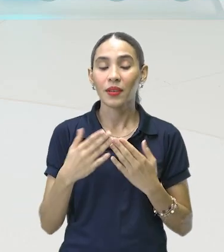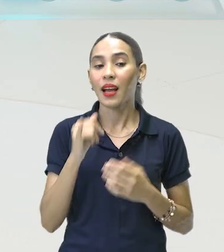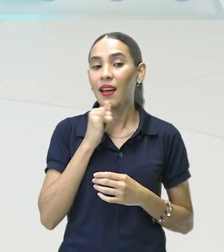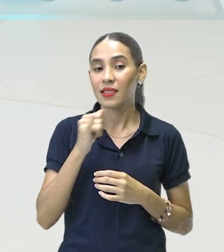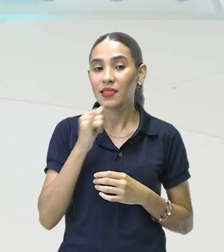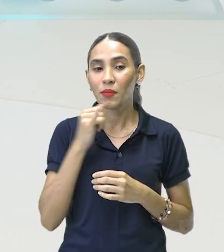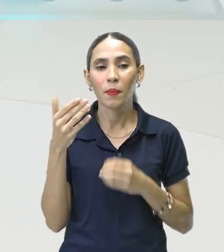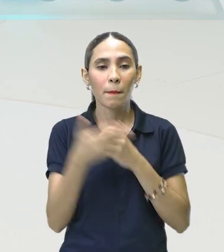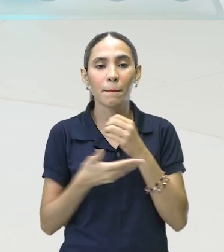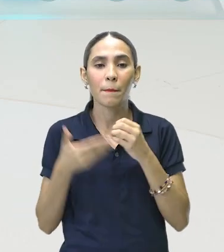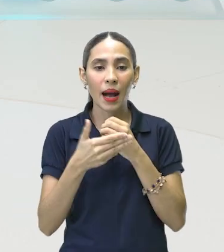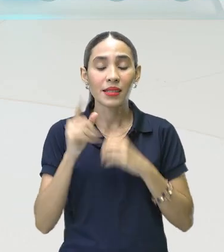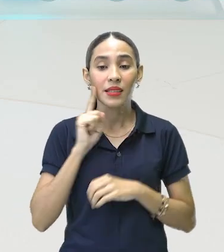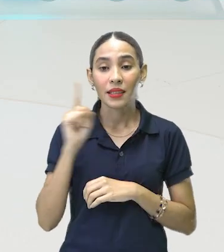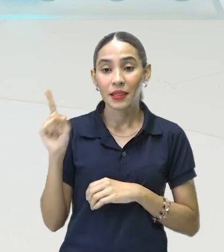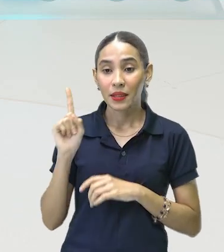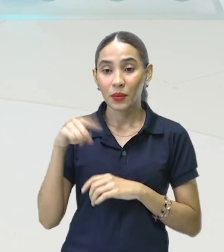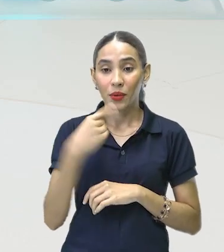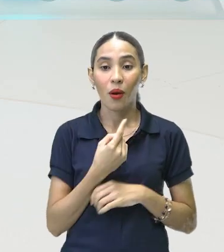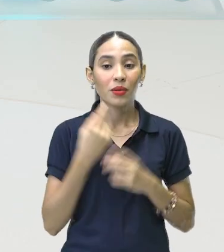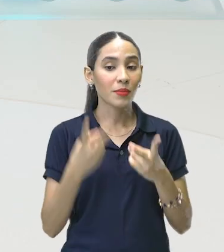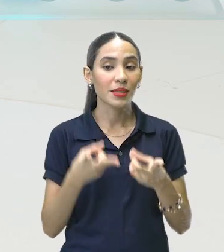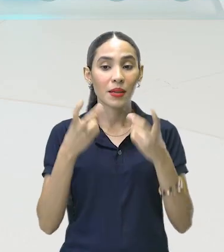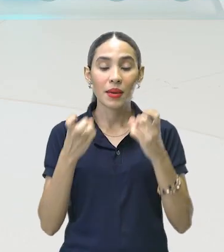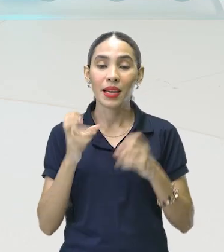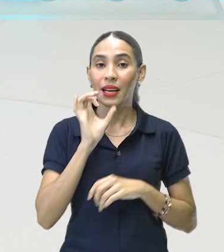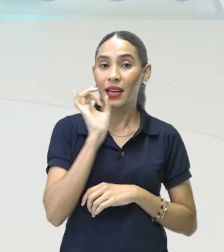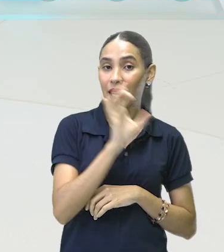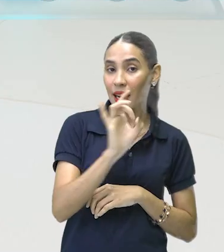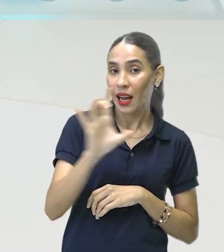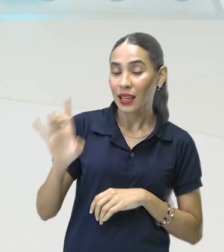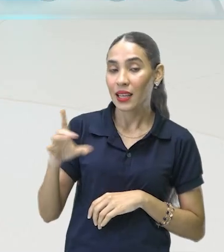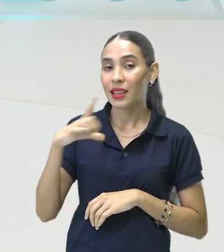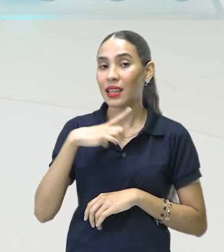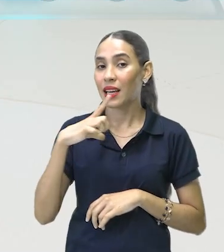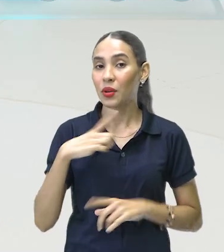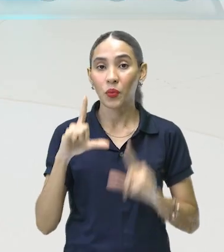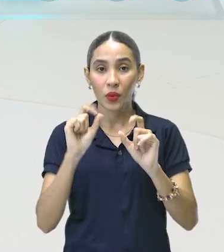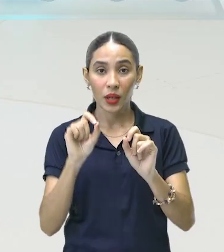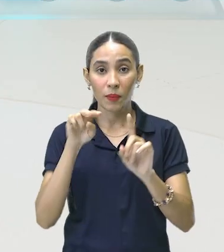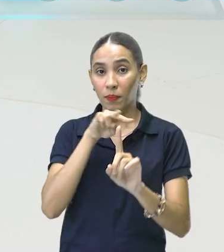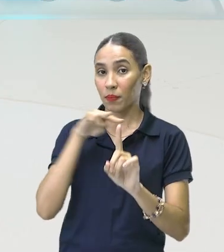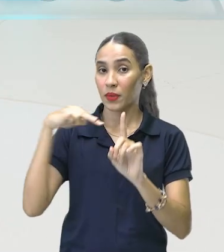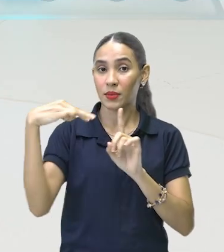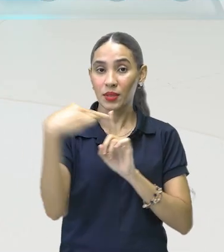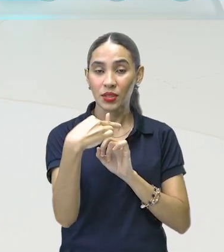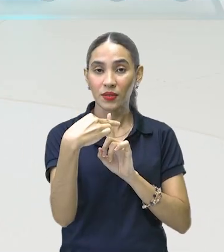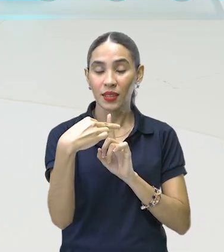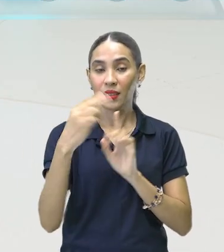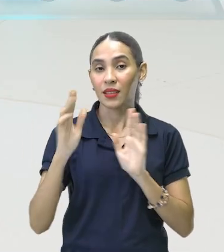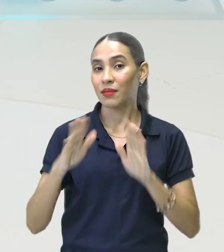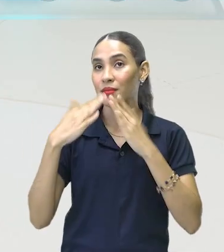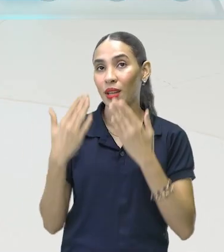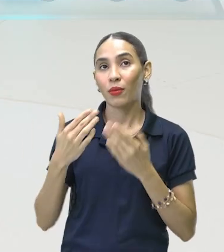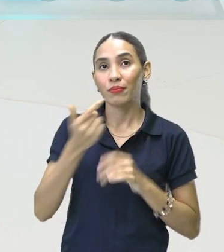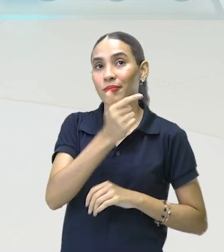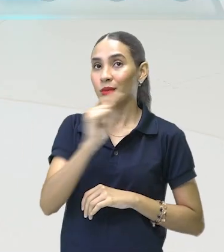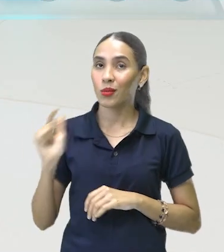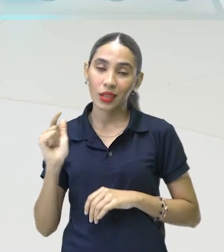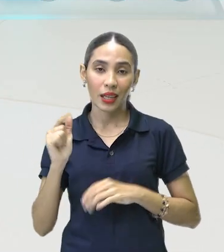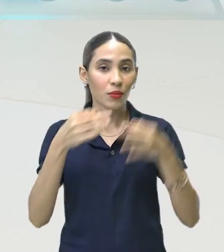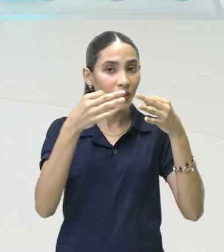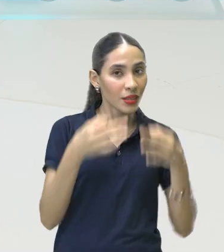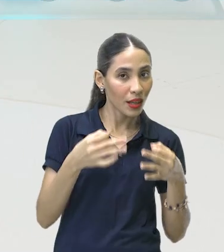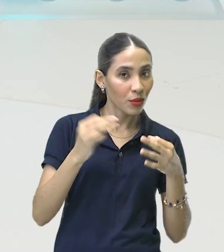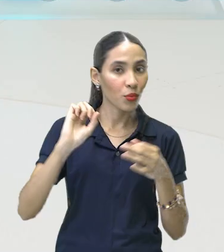fenômeno seria, basicamente, a gente perceber que cada coisa possui um olhar. Então, não